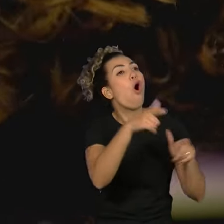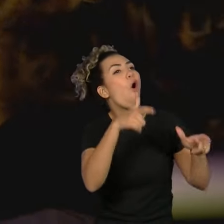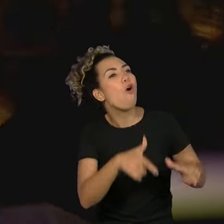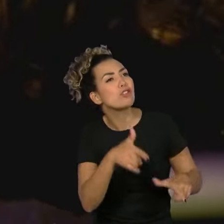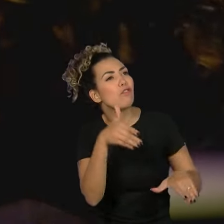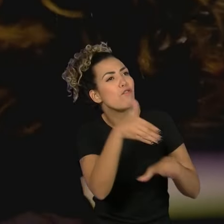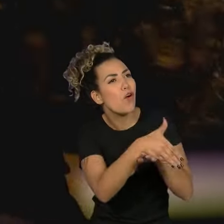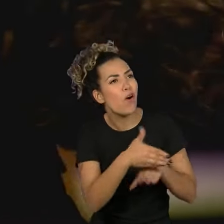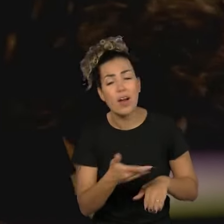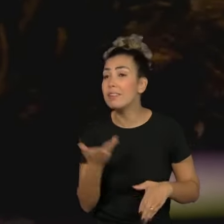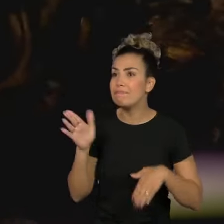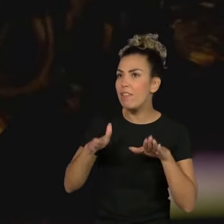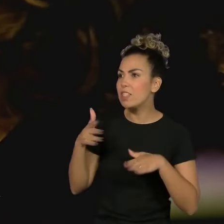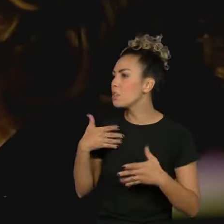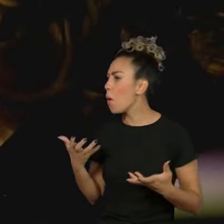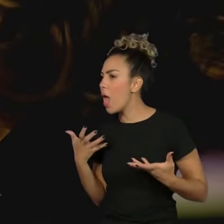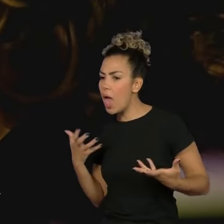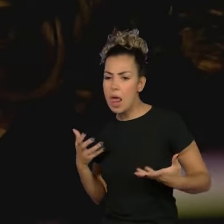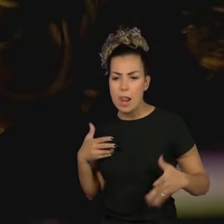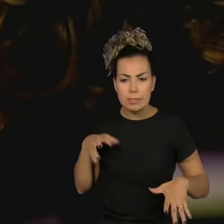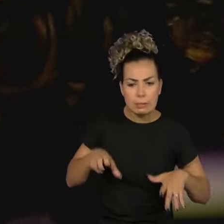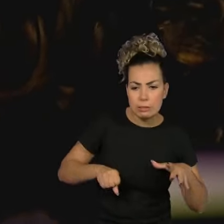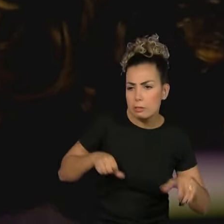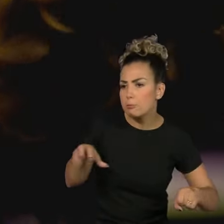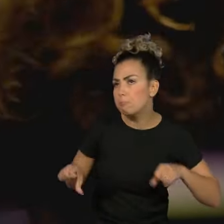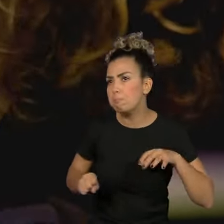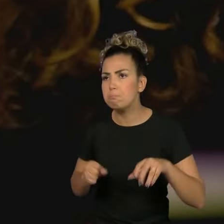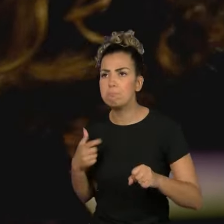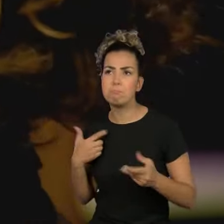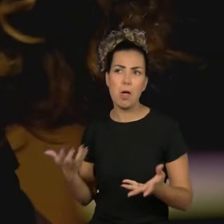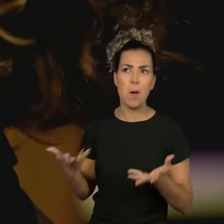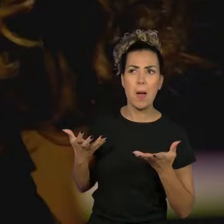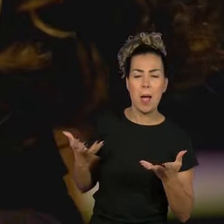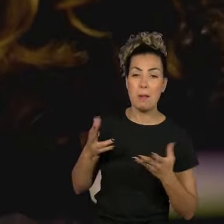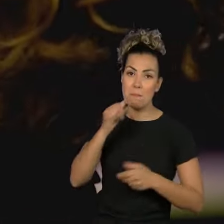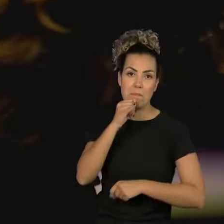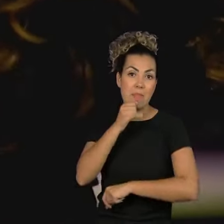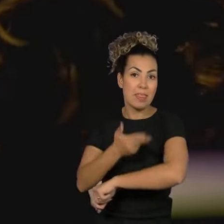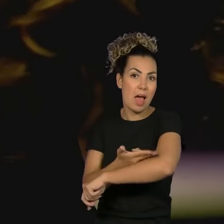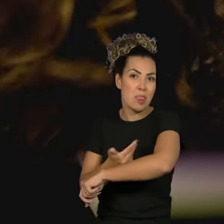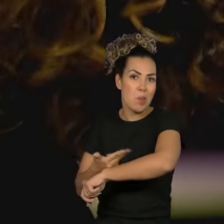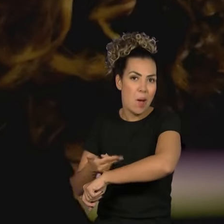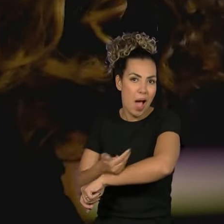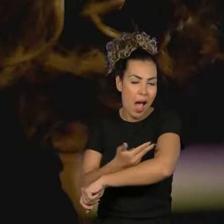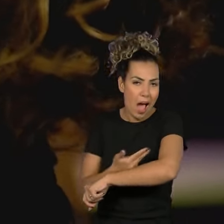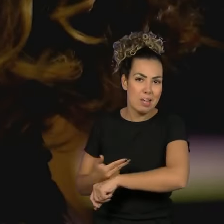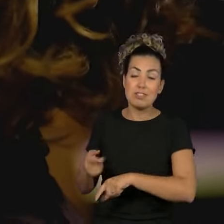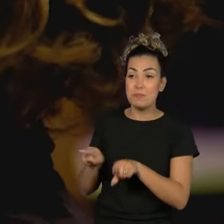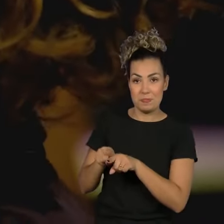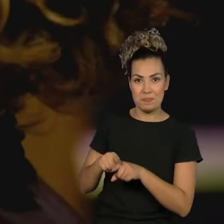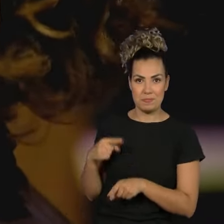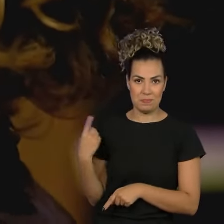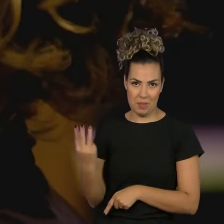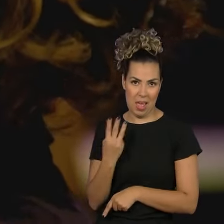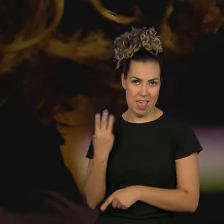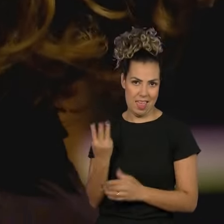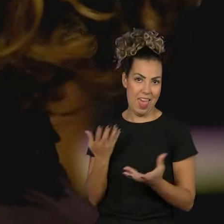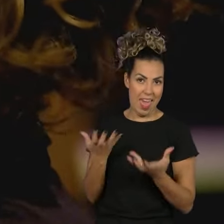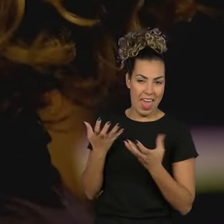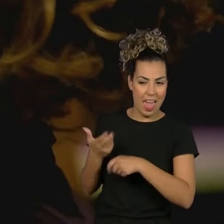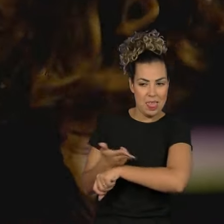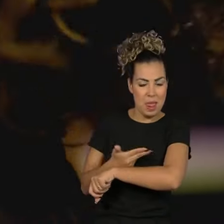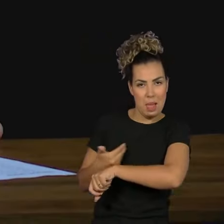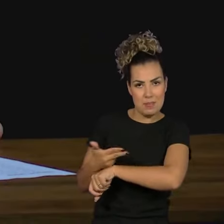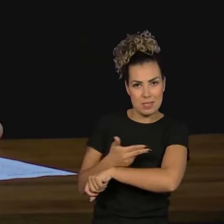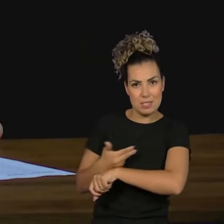coisas e e e e e e a gente tem a história da tatuagem a gente tem uma história de a gente quer fazer uma tatuagem nós três ao mesmo tempo